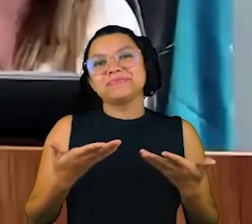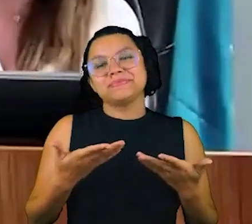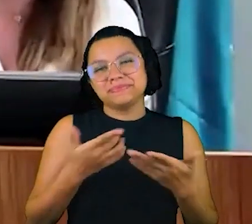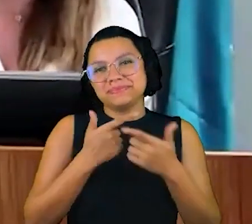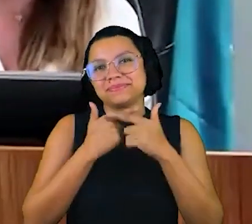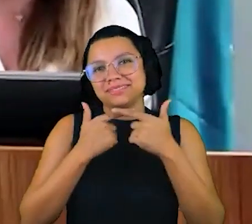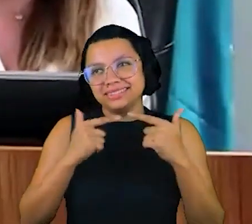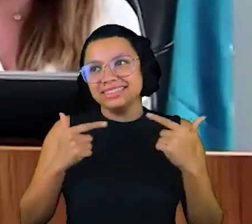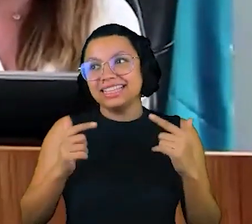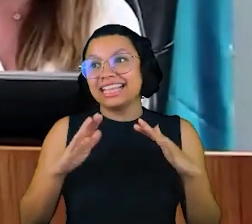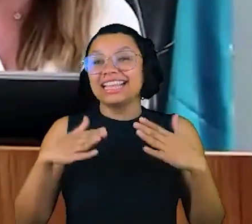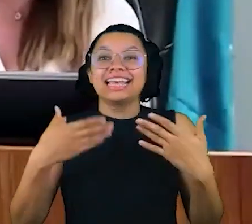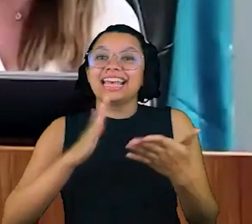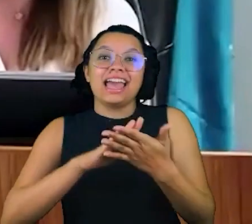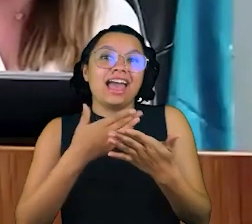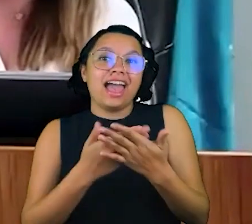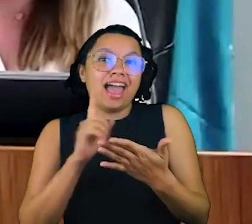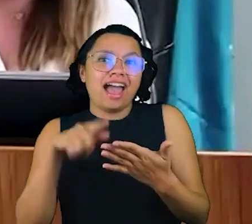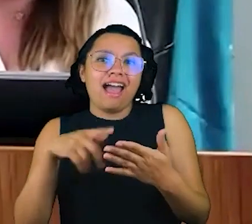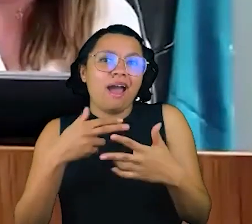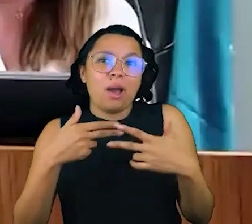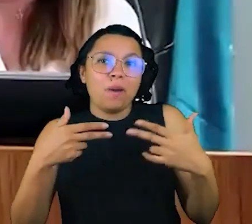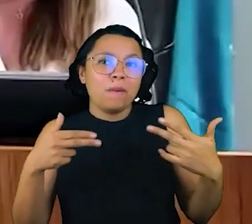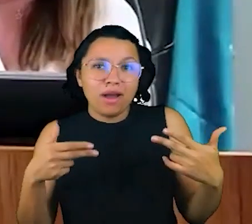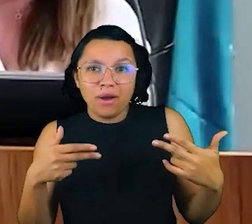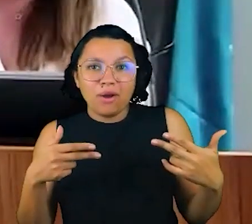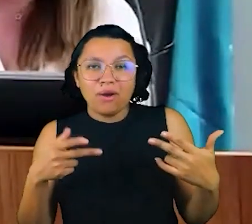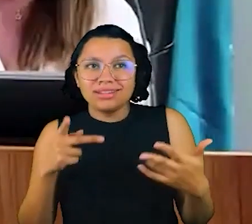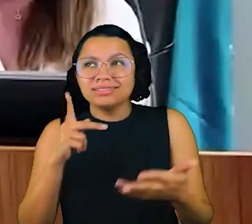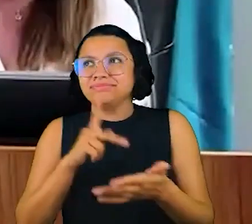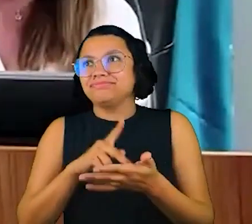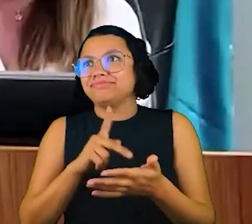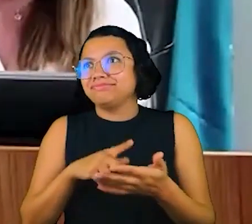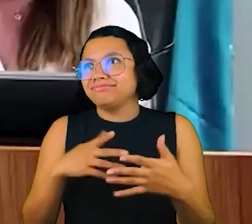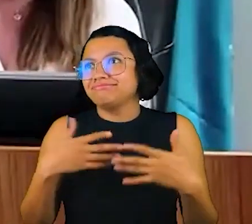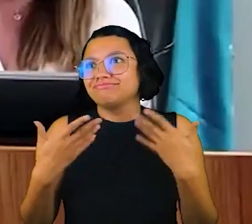não é? Então, interpretação realmente é uma coisa que